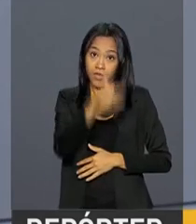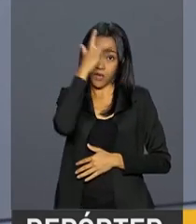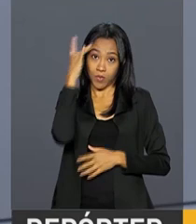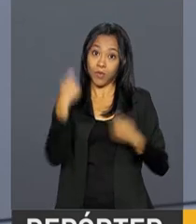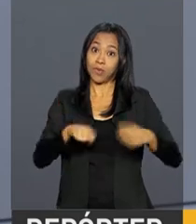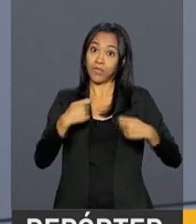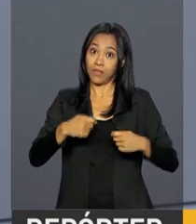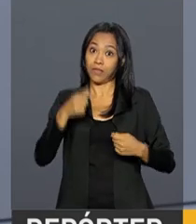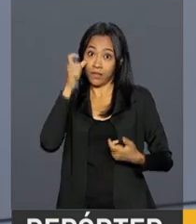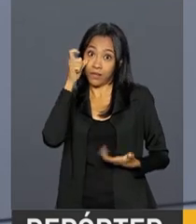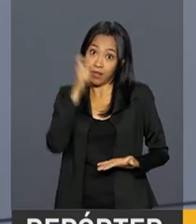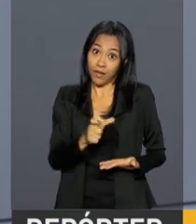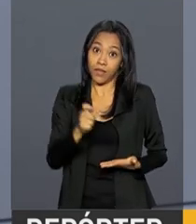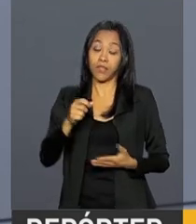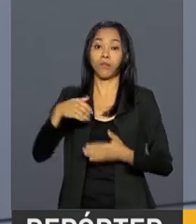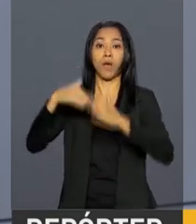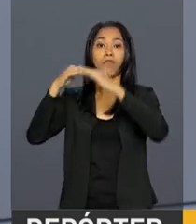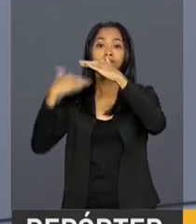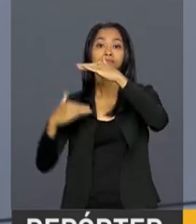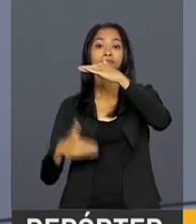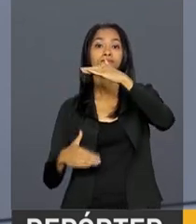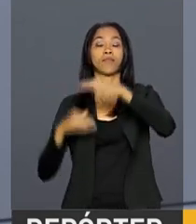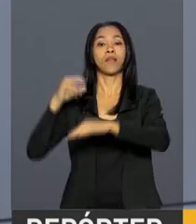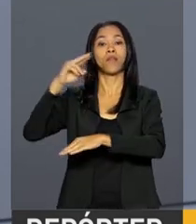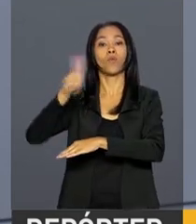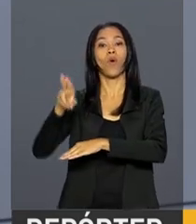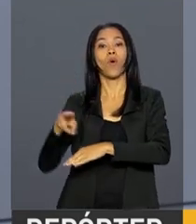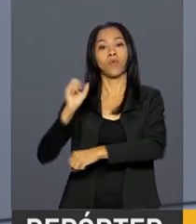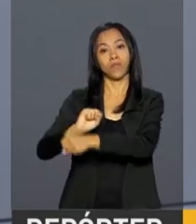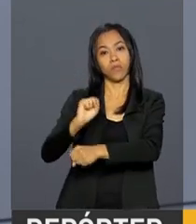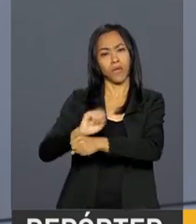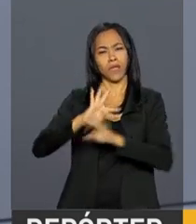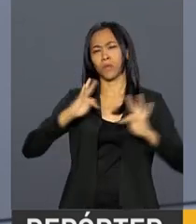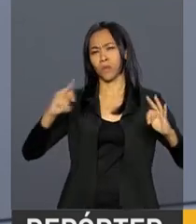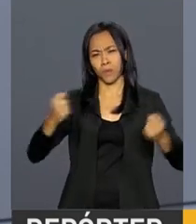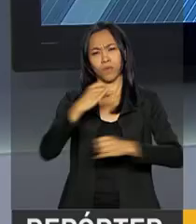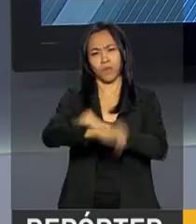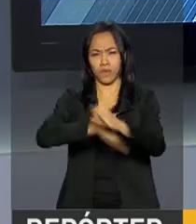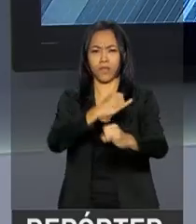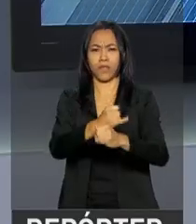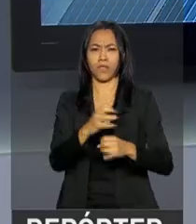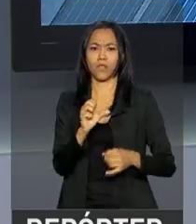manifestar interesse na lista de espera. Todo o processo pode ser feito pelo site do SISU.